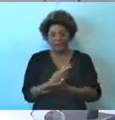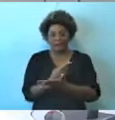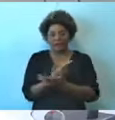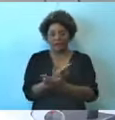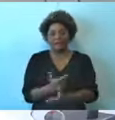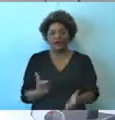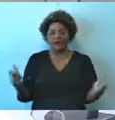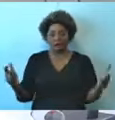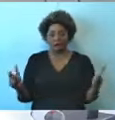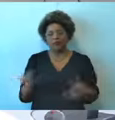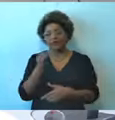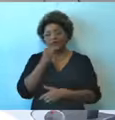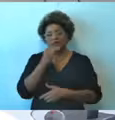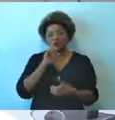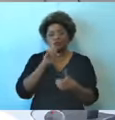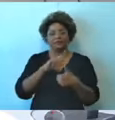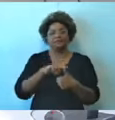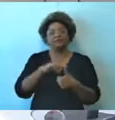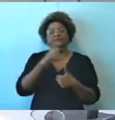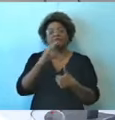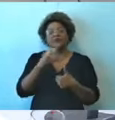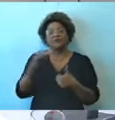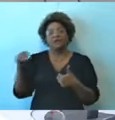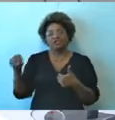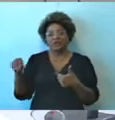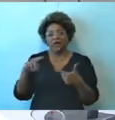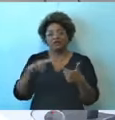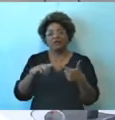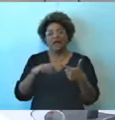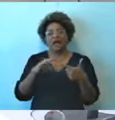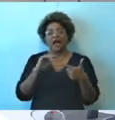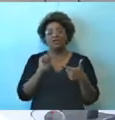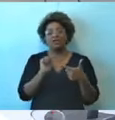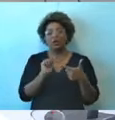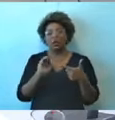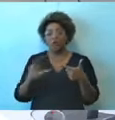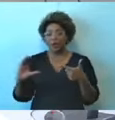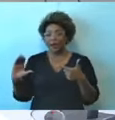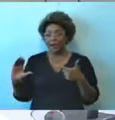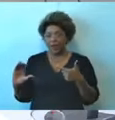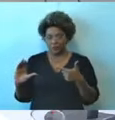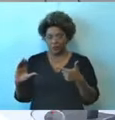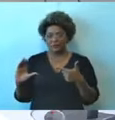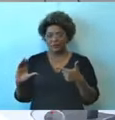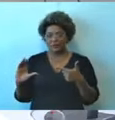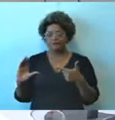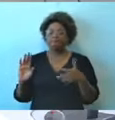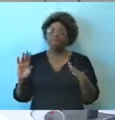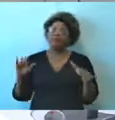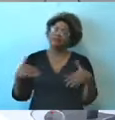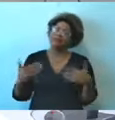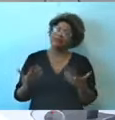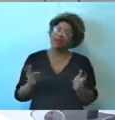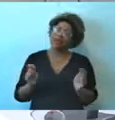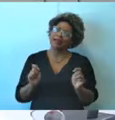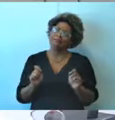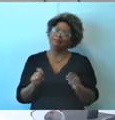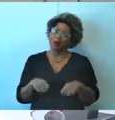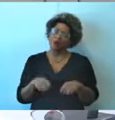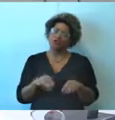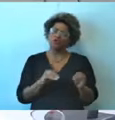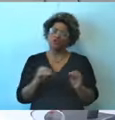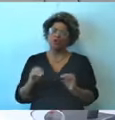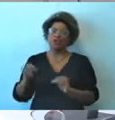solução, se seria possível que essas faixas azuis fossem implementadas na faixa exclusiva do MOVE, aquela no